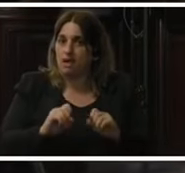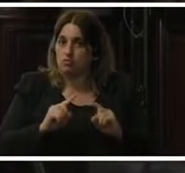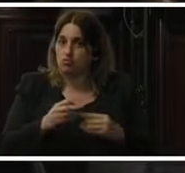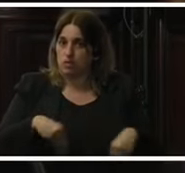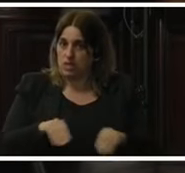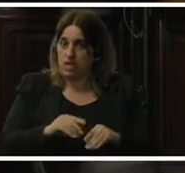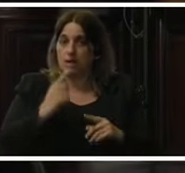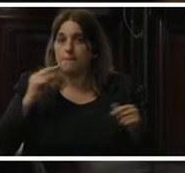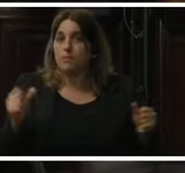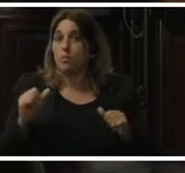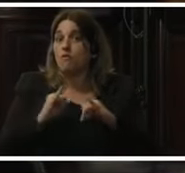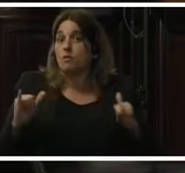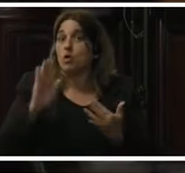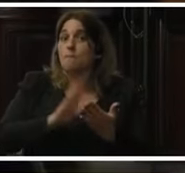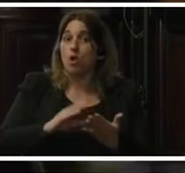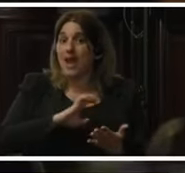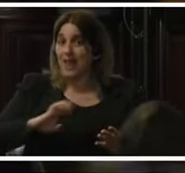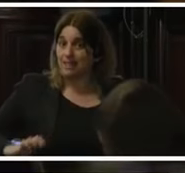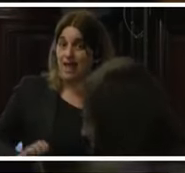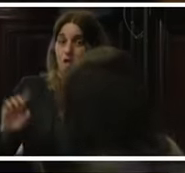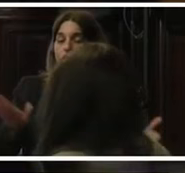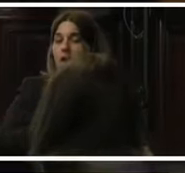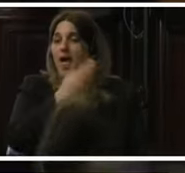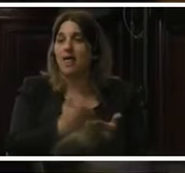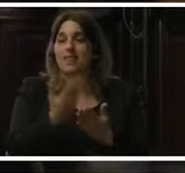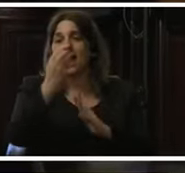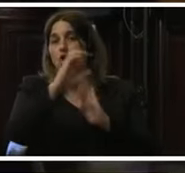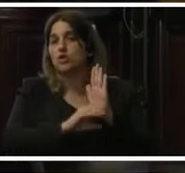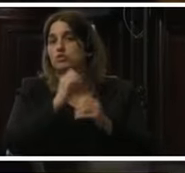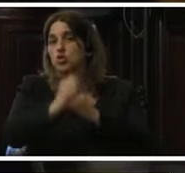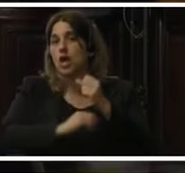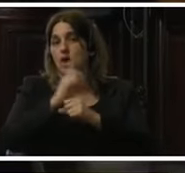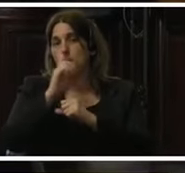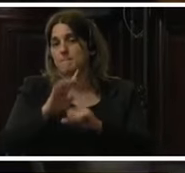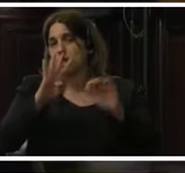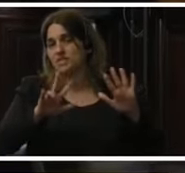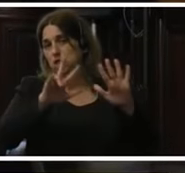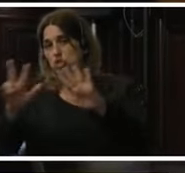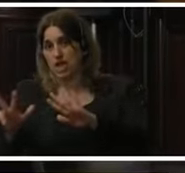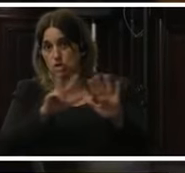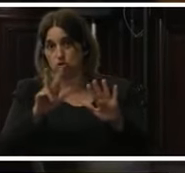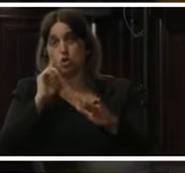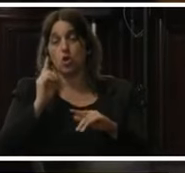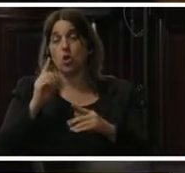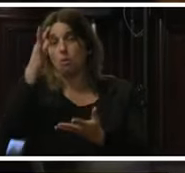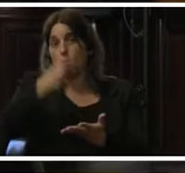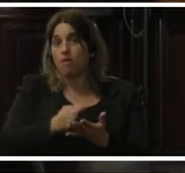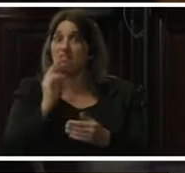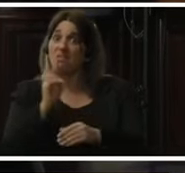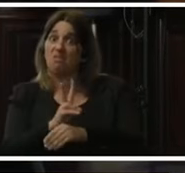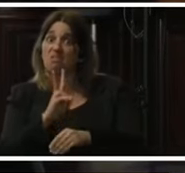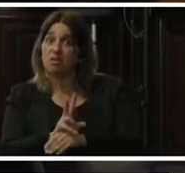até a promulgação da constituição de 1988 os povos indígenas eram tutelados ou seja não sendo